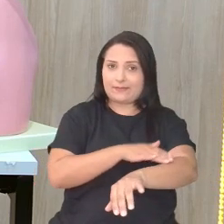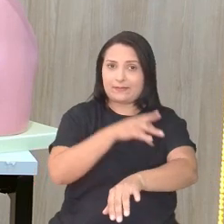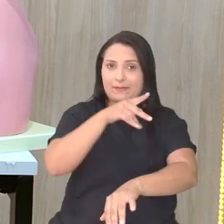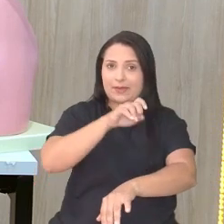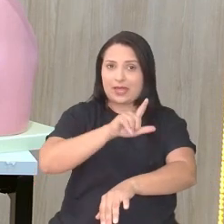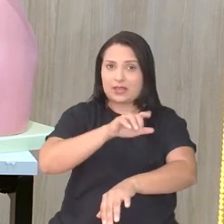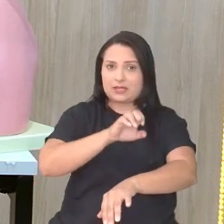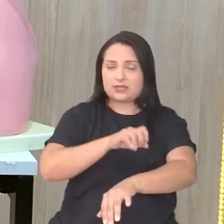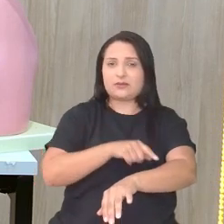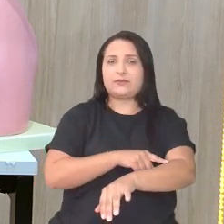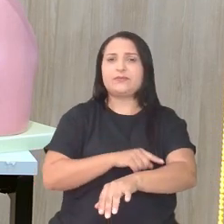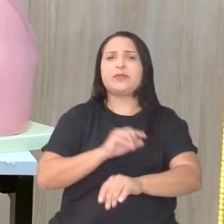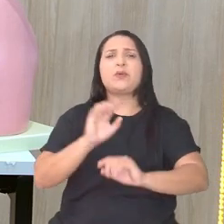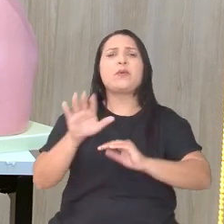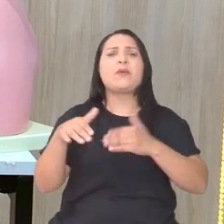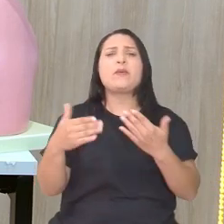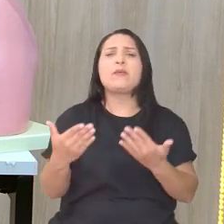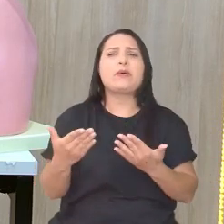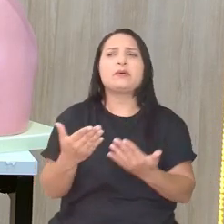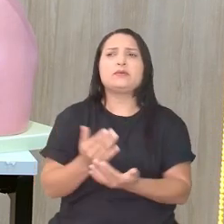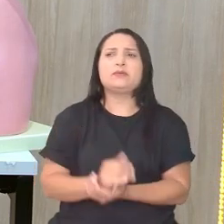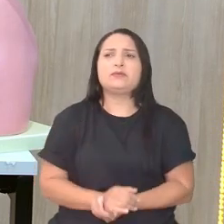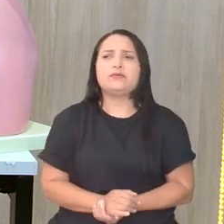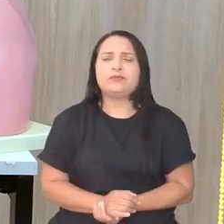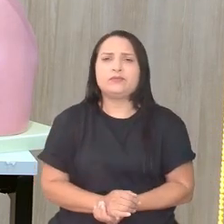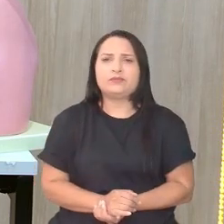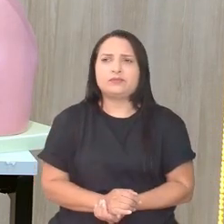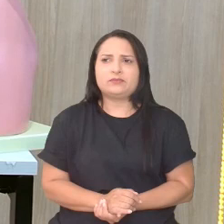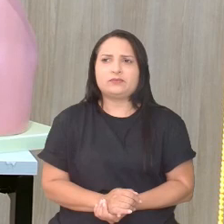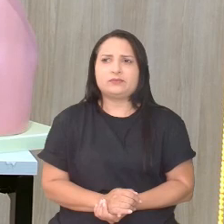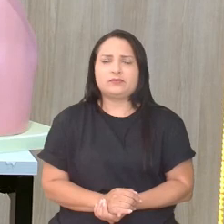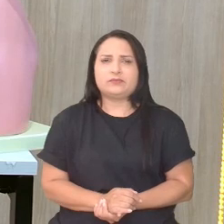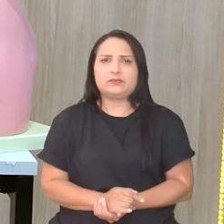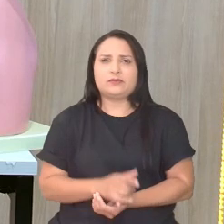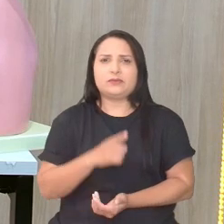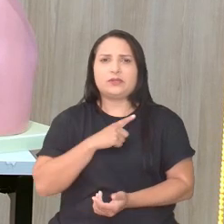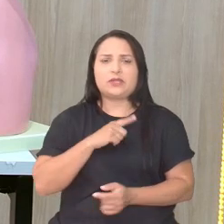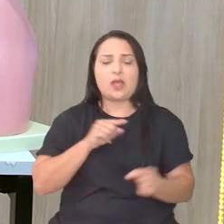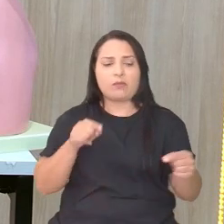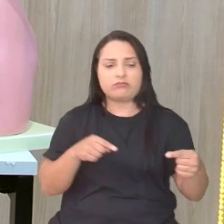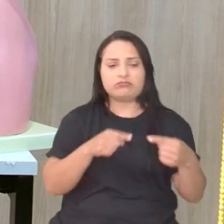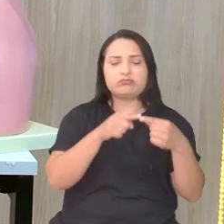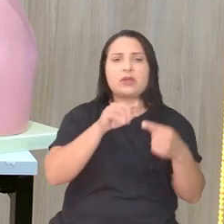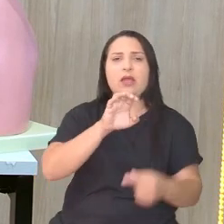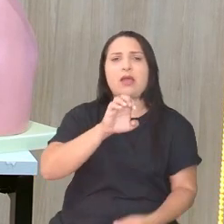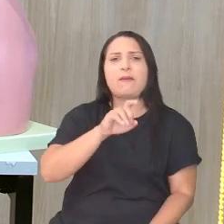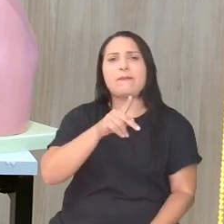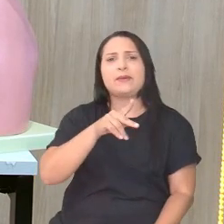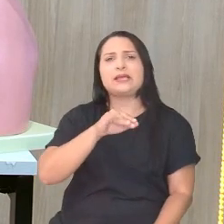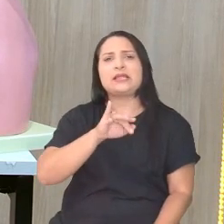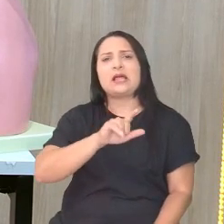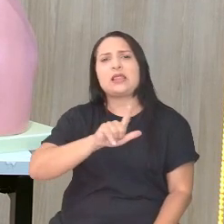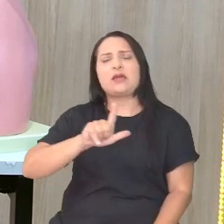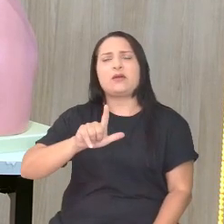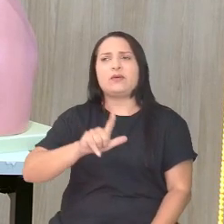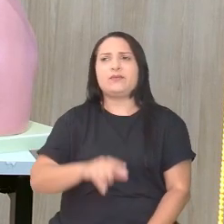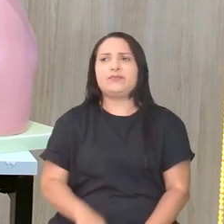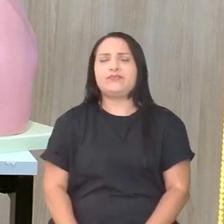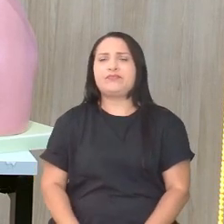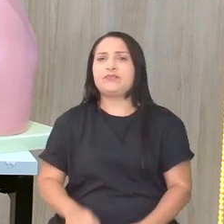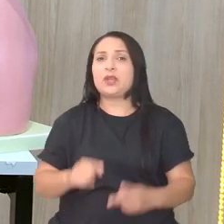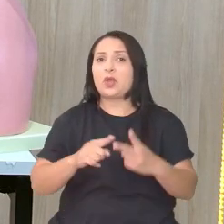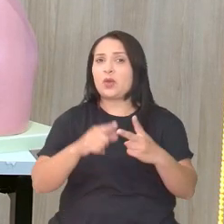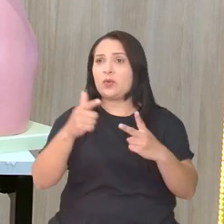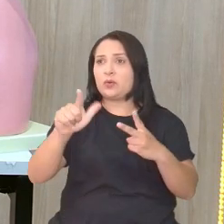na pele qual é o pedacinho que é classificado como epitelial. No tecido conjuntivo, está aqui uma